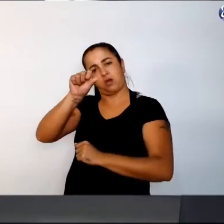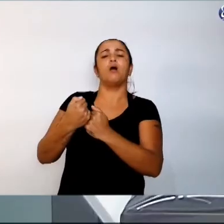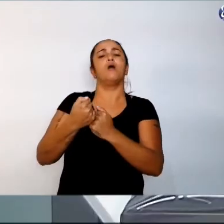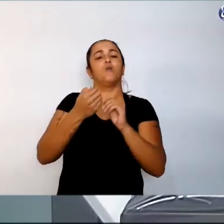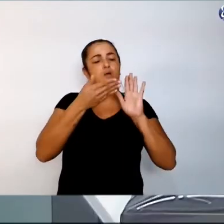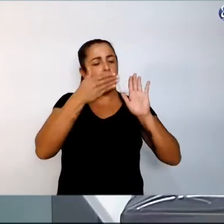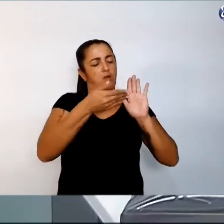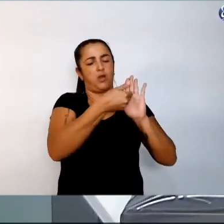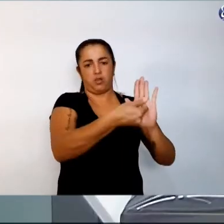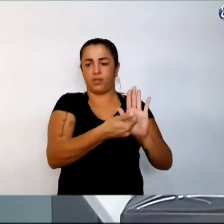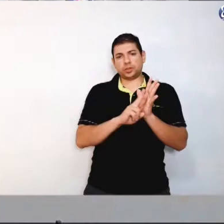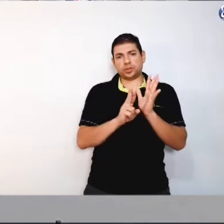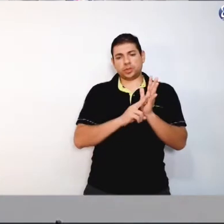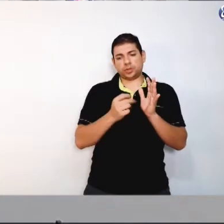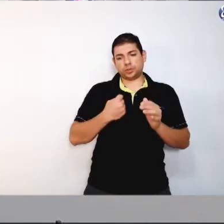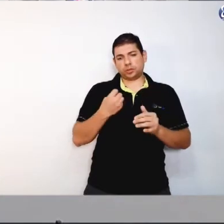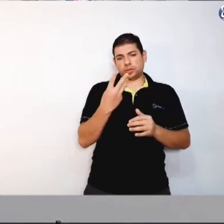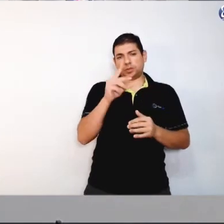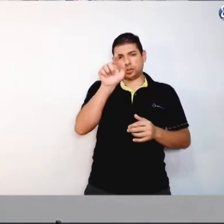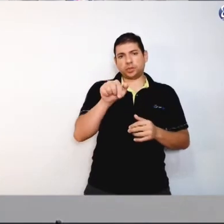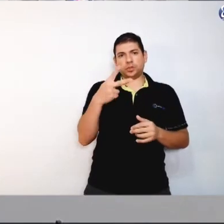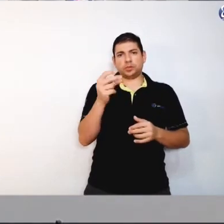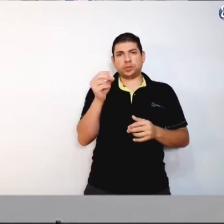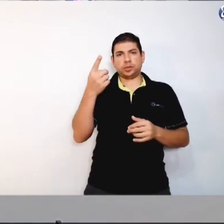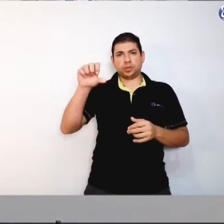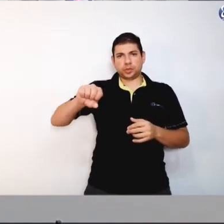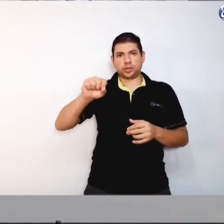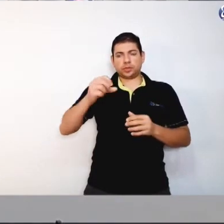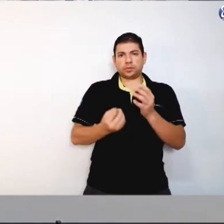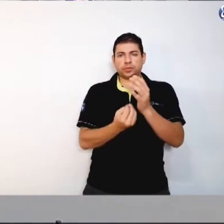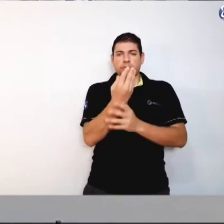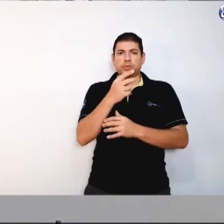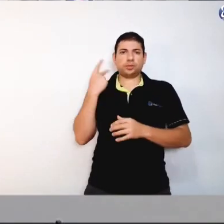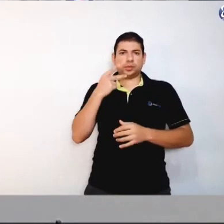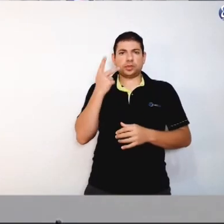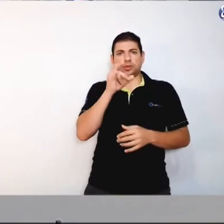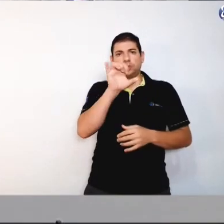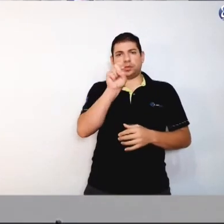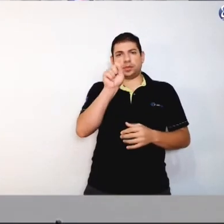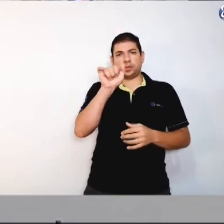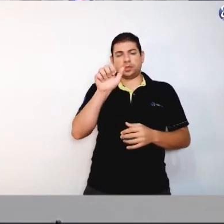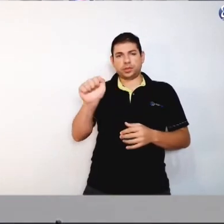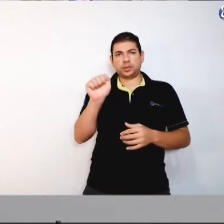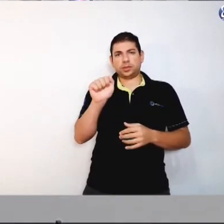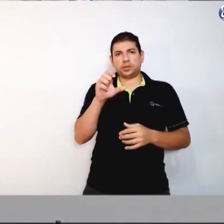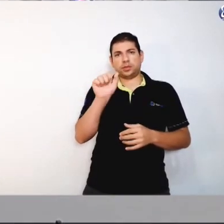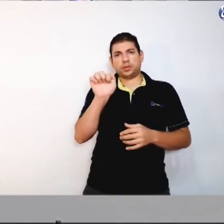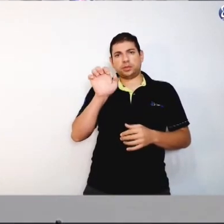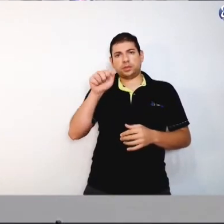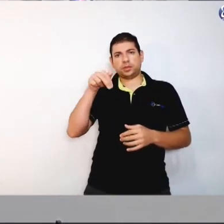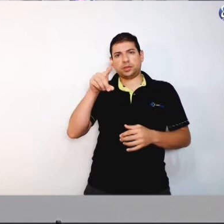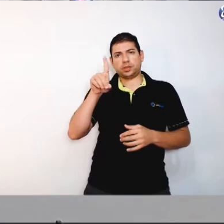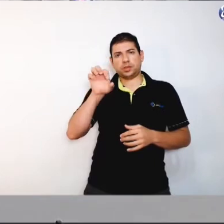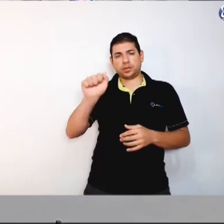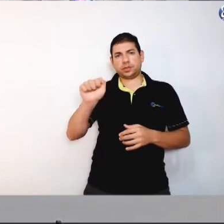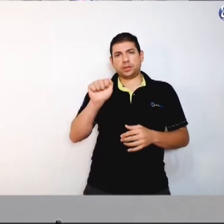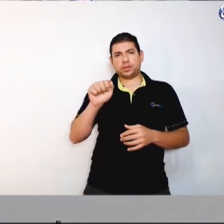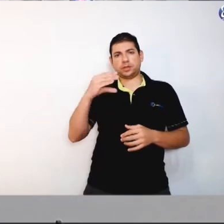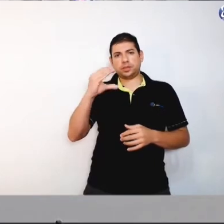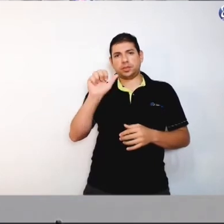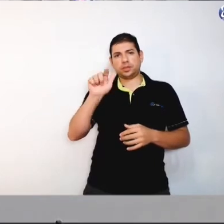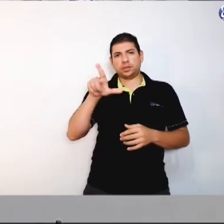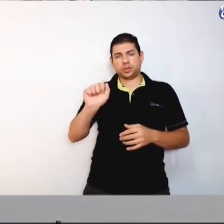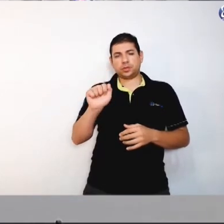Cula e Rosiello. Ele revogou parte do regimento interno da Câmara, fazendo com que o pequeno expediente da sessão